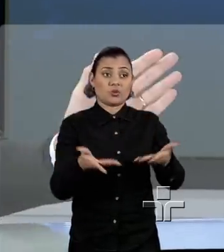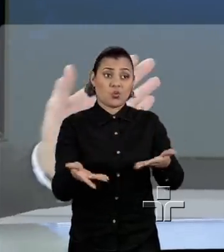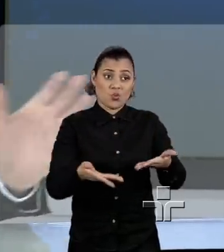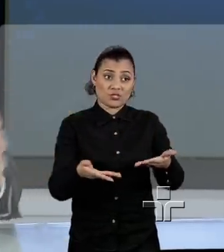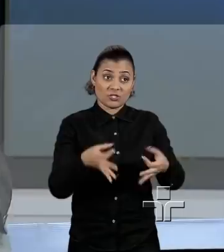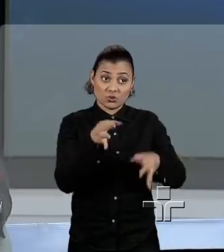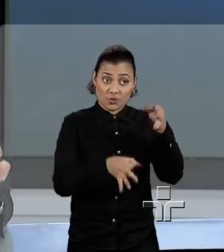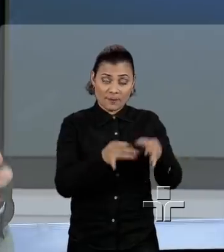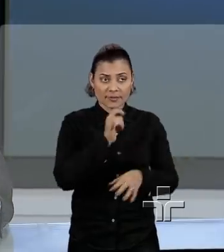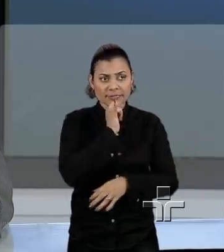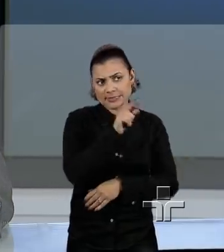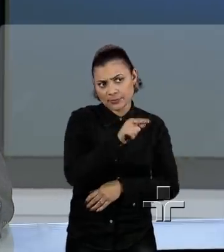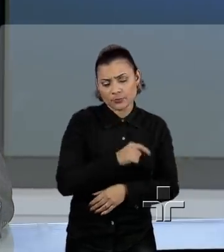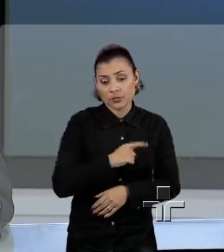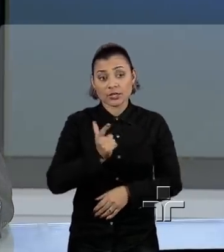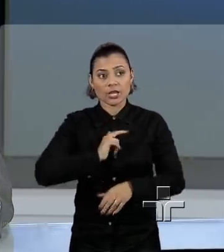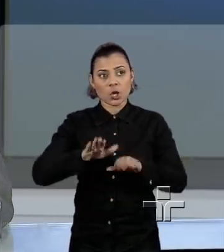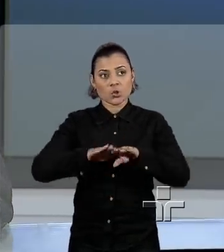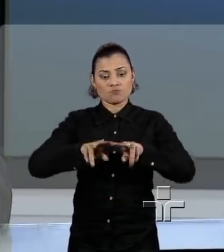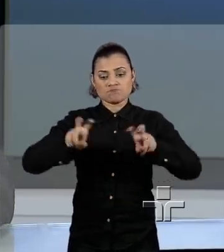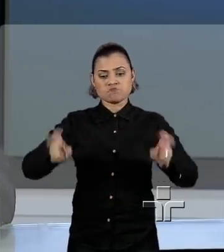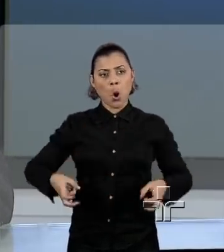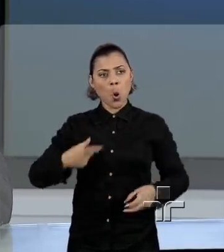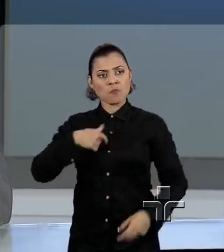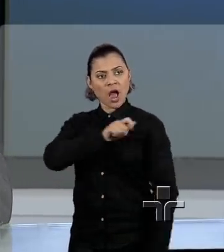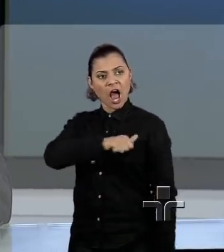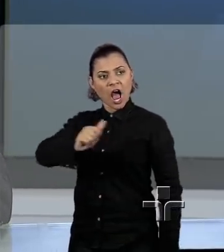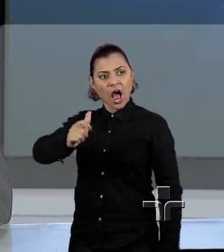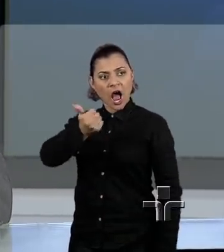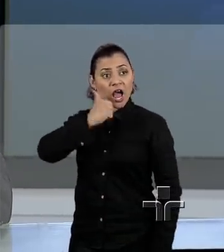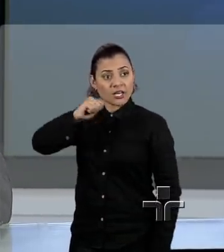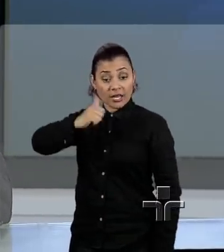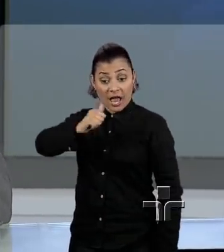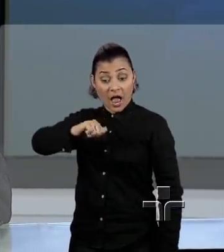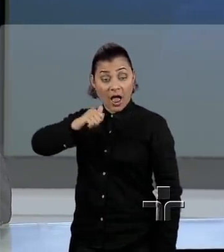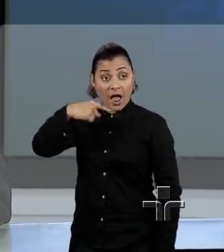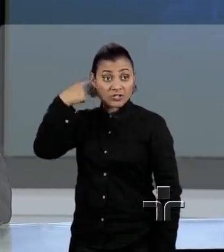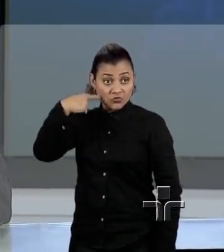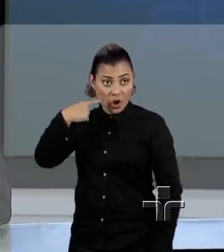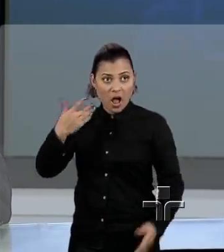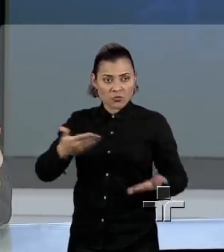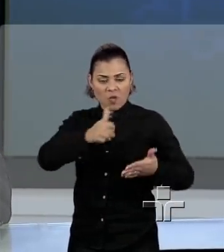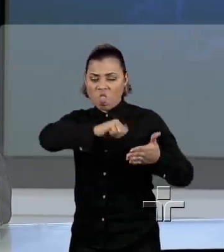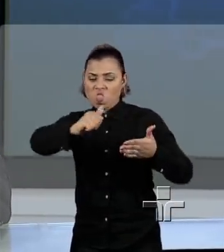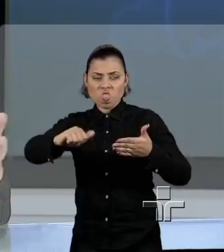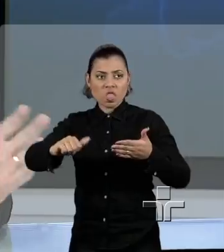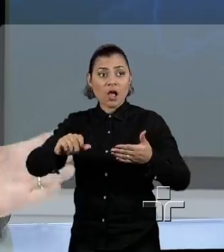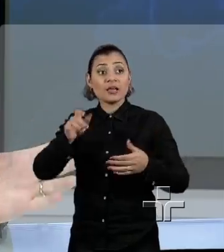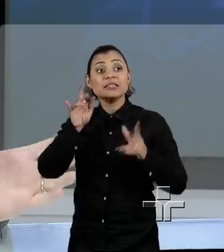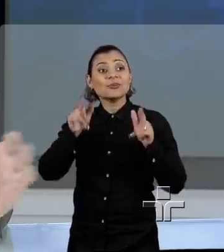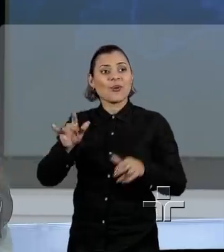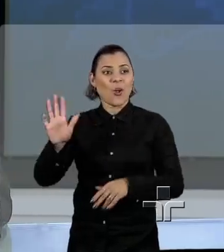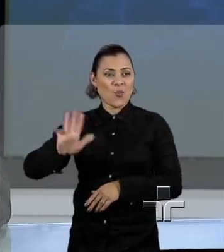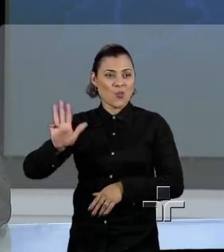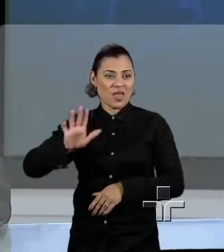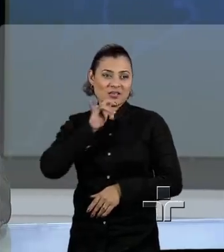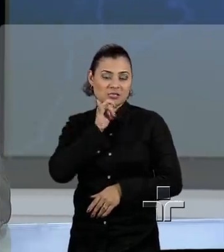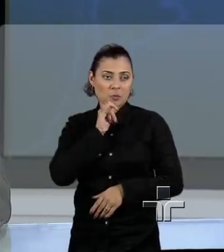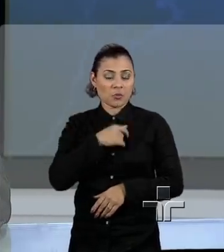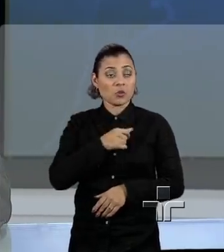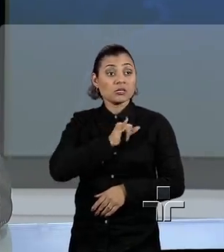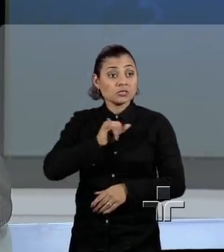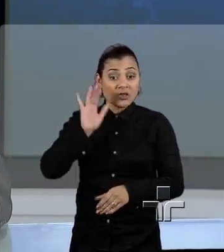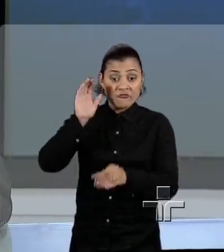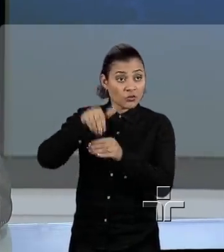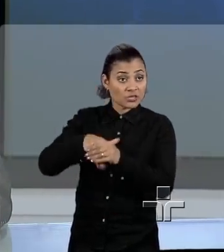que acontece? Você pega uma banca de advogados poderosíssima, quando o presidente Lula, ele consegue, numa chicana, se não tivesse isso em